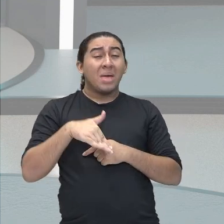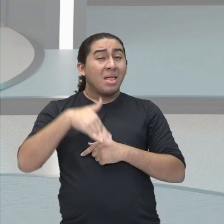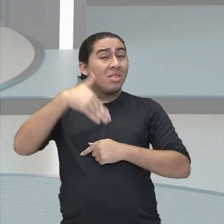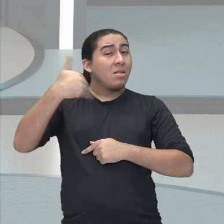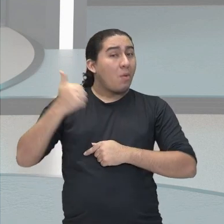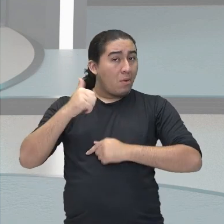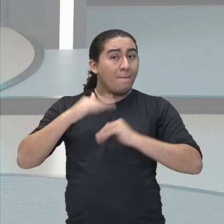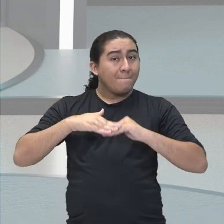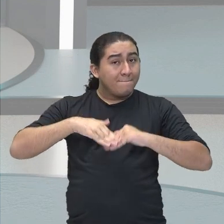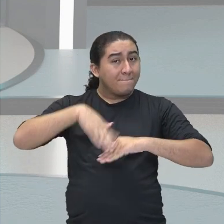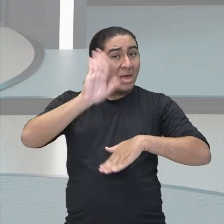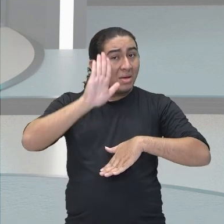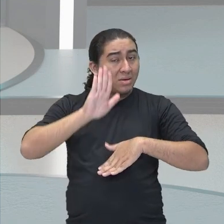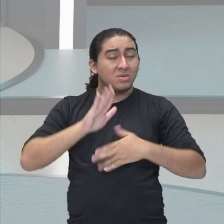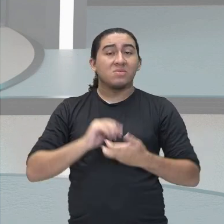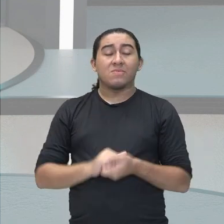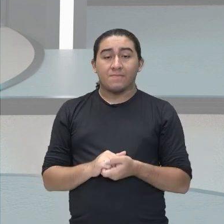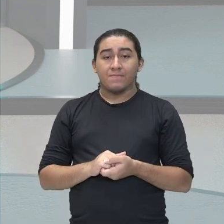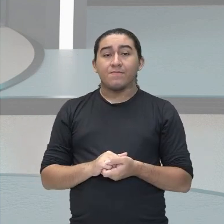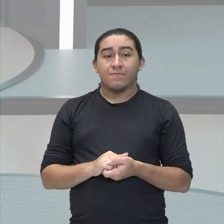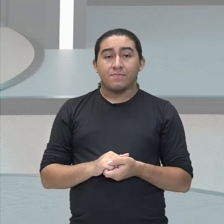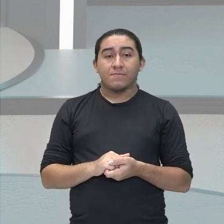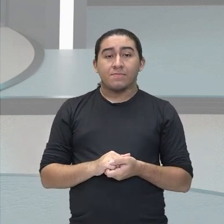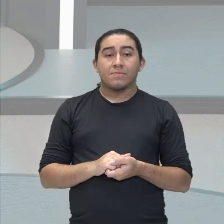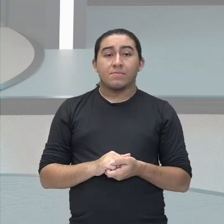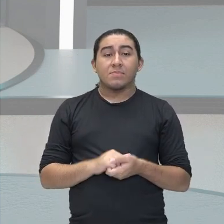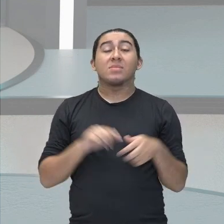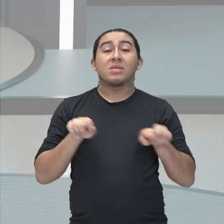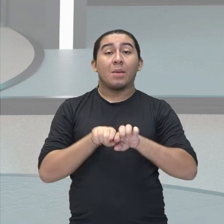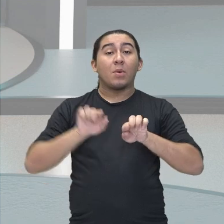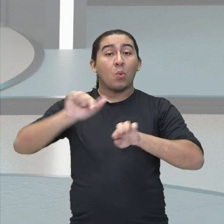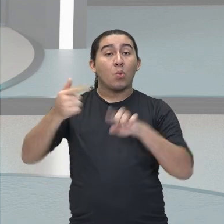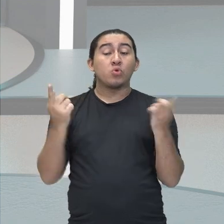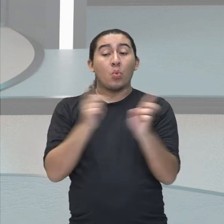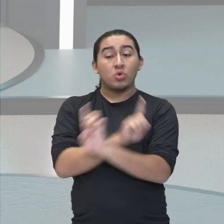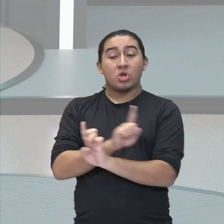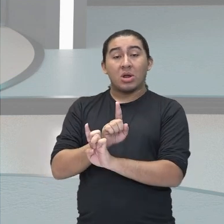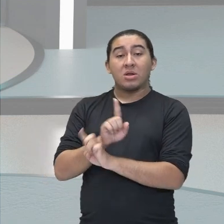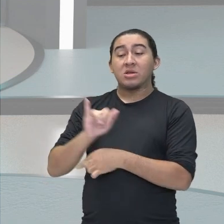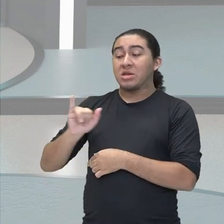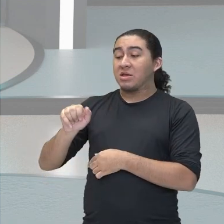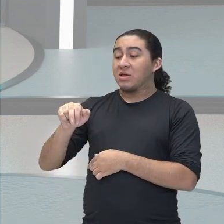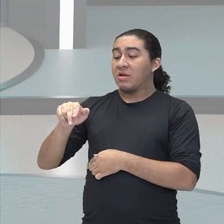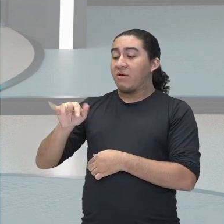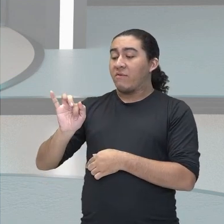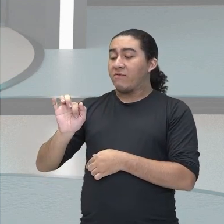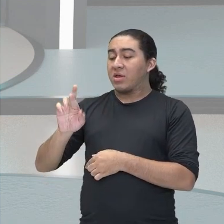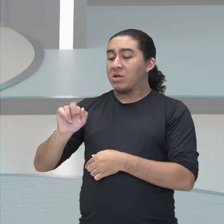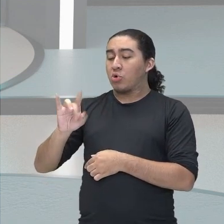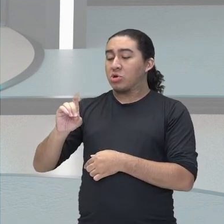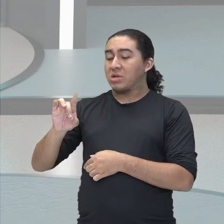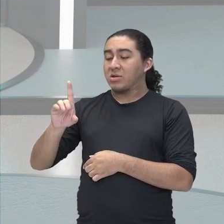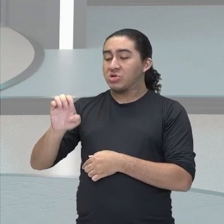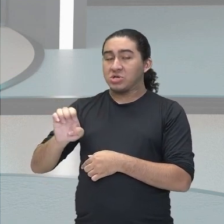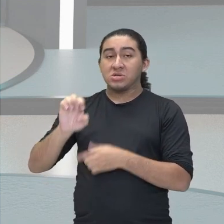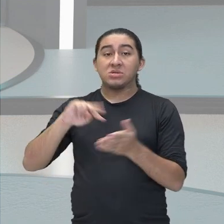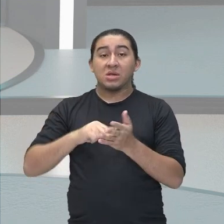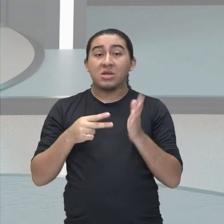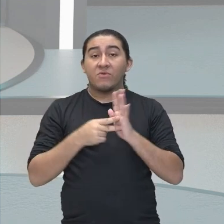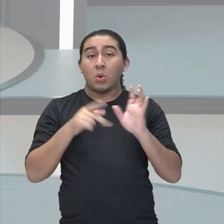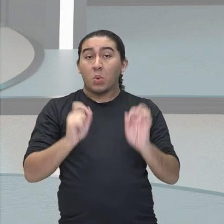divertido. Assim como o de inferioridade. O livro é menos divertido que um parque de